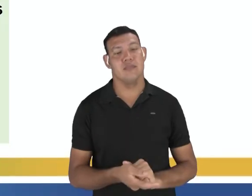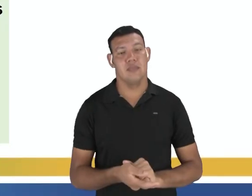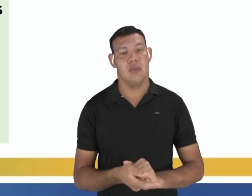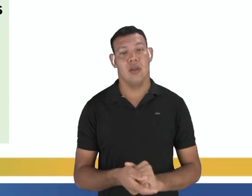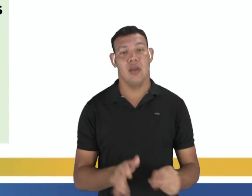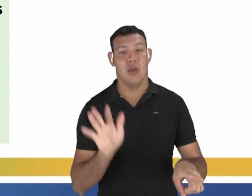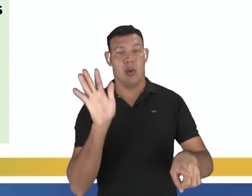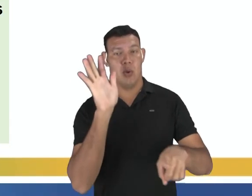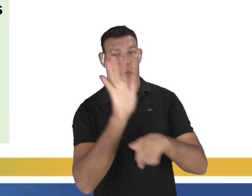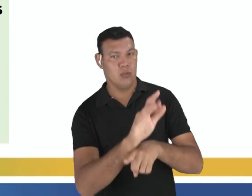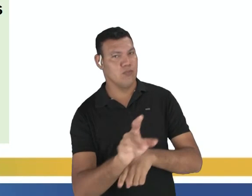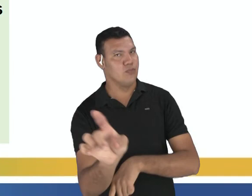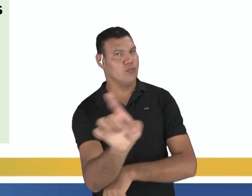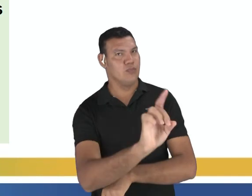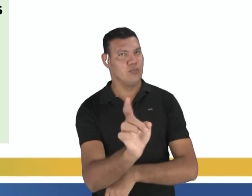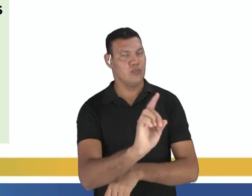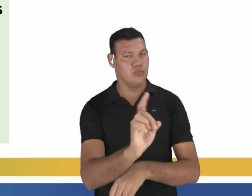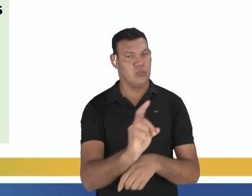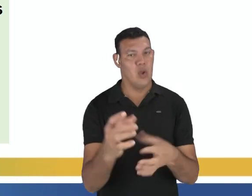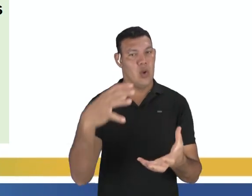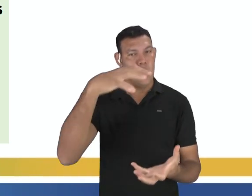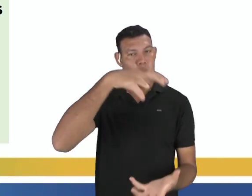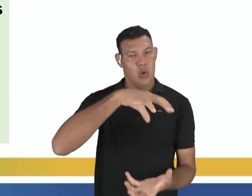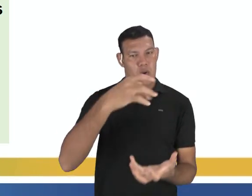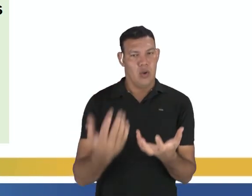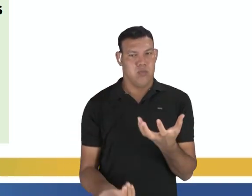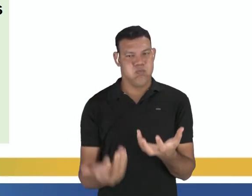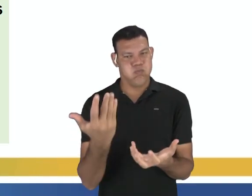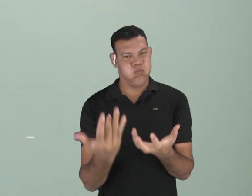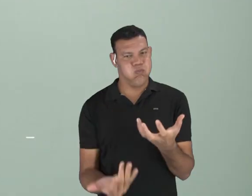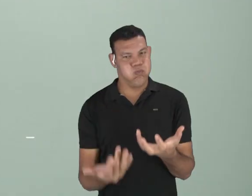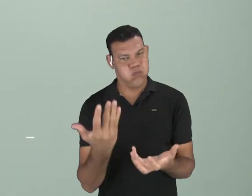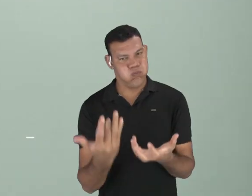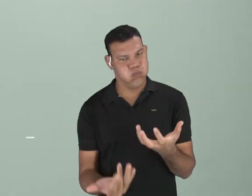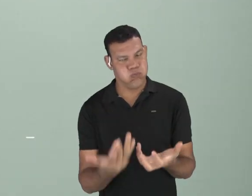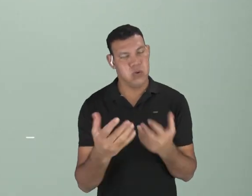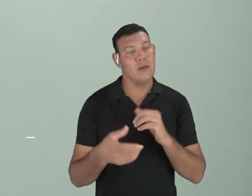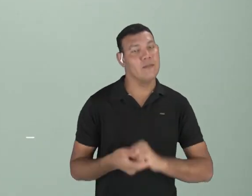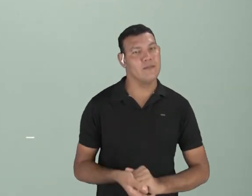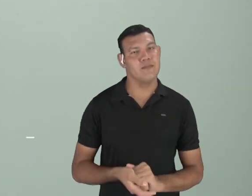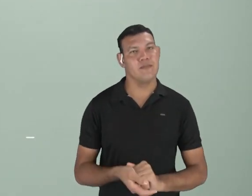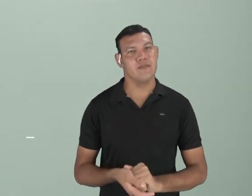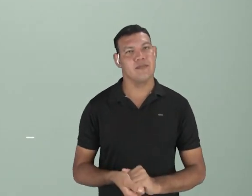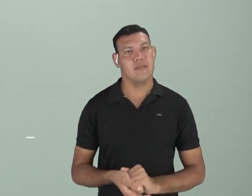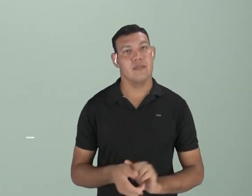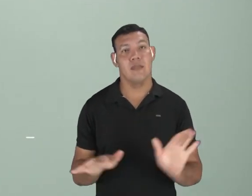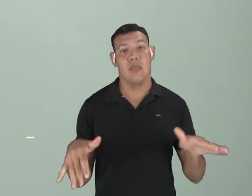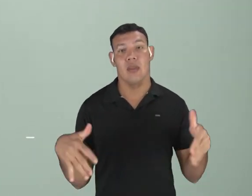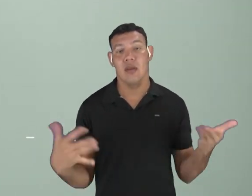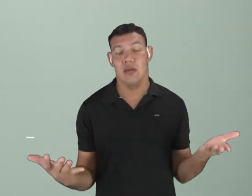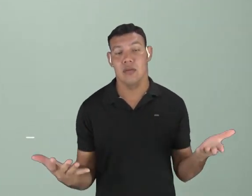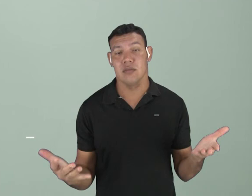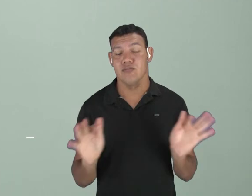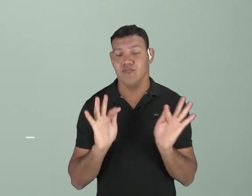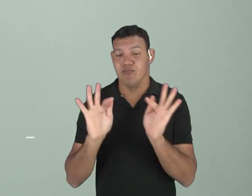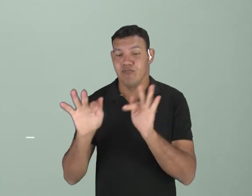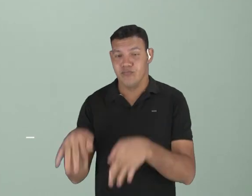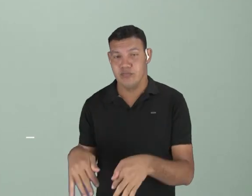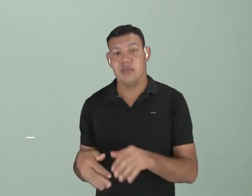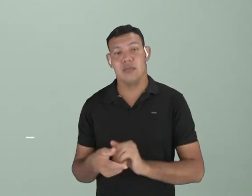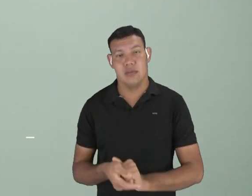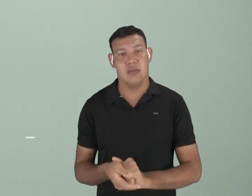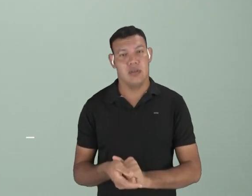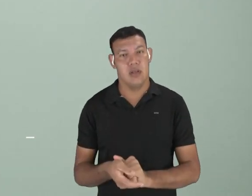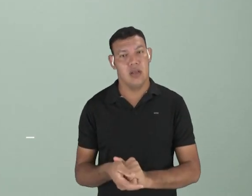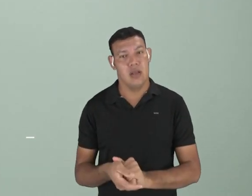Então a resposta certa é a letra D. Não contribui para o efeito estufa global, ela não lança gases poluentes, tá bom? Então a